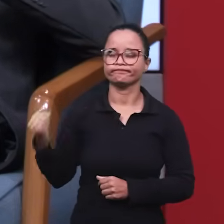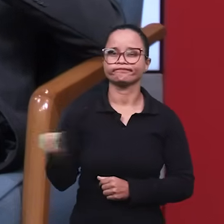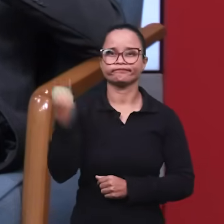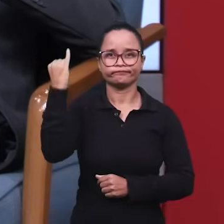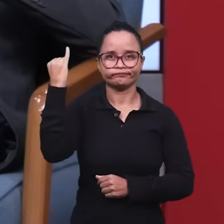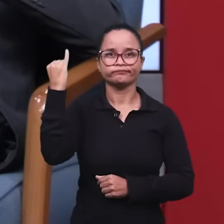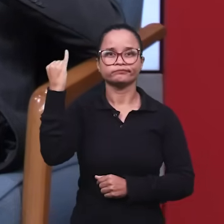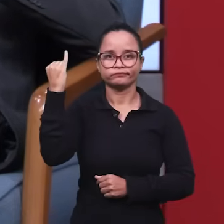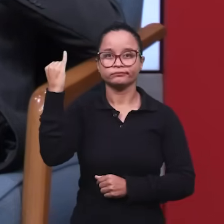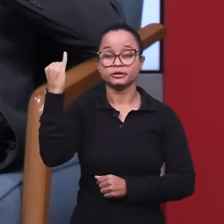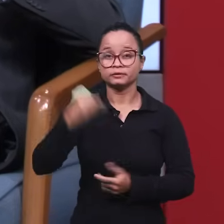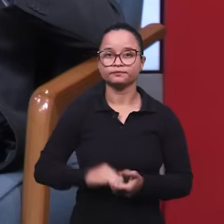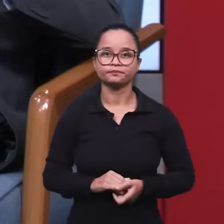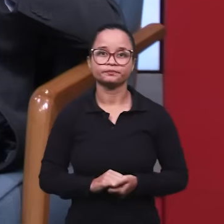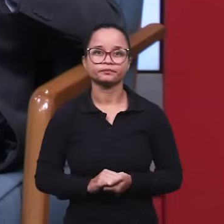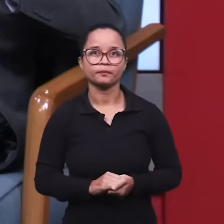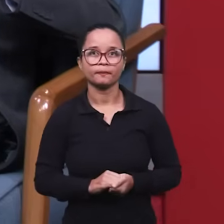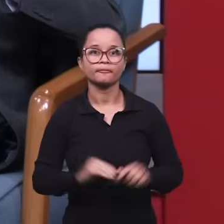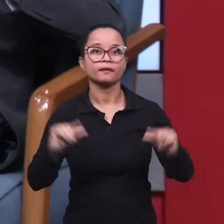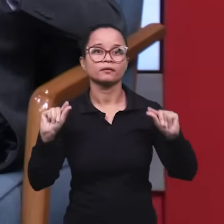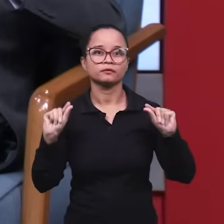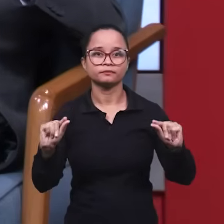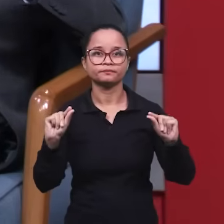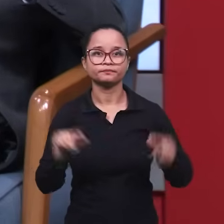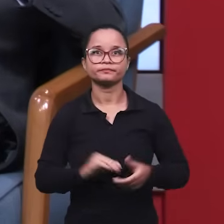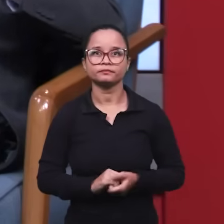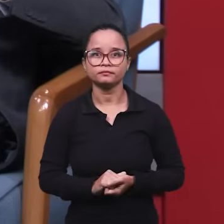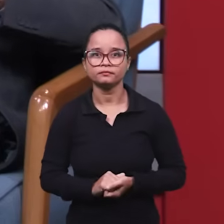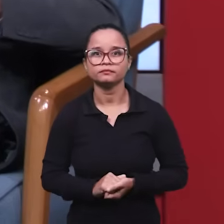importantes que são